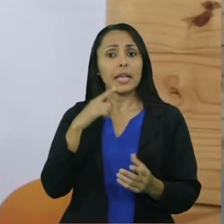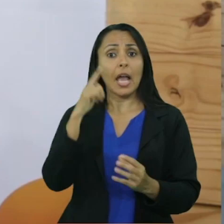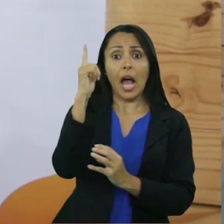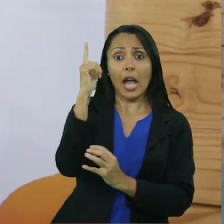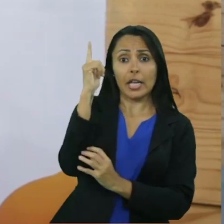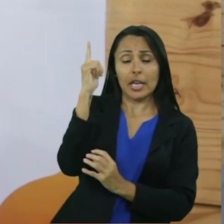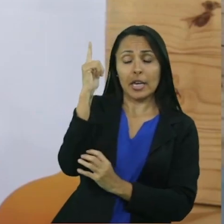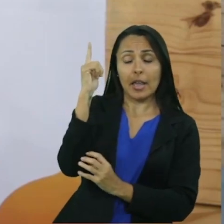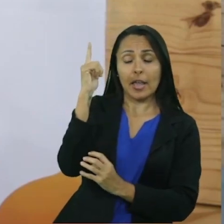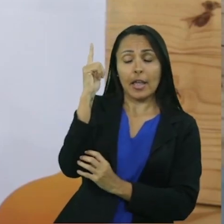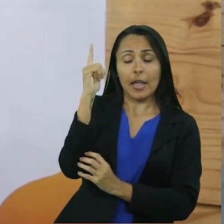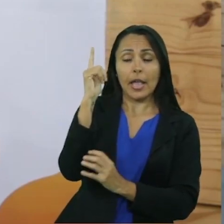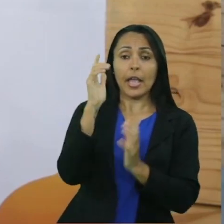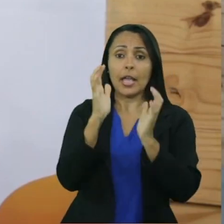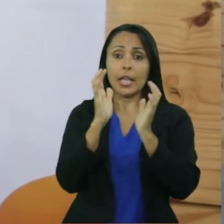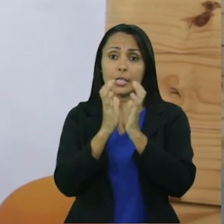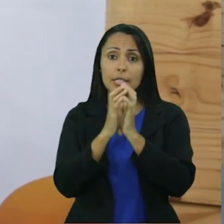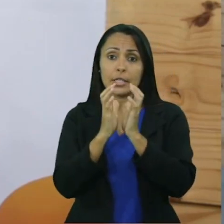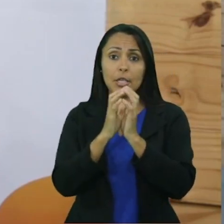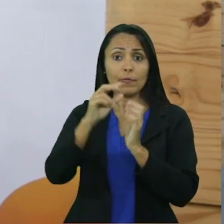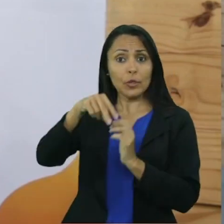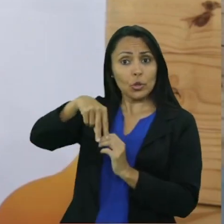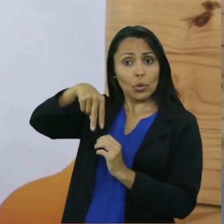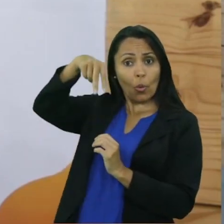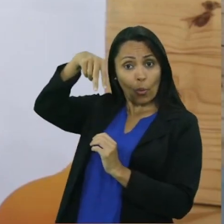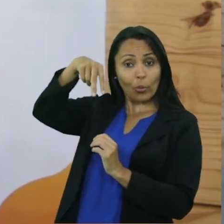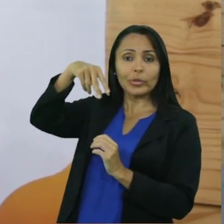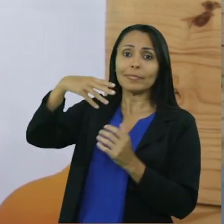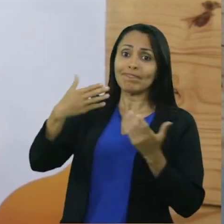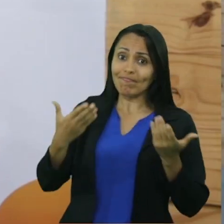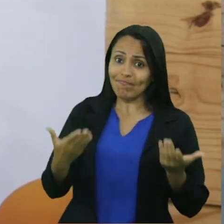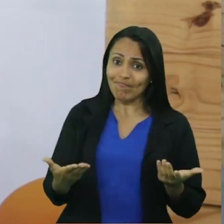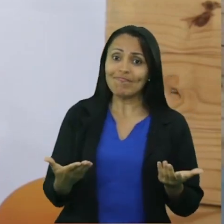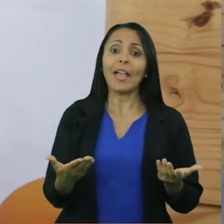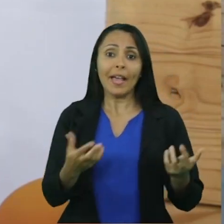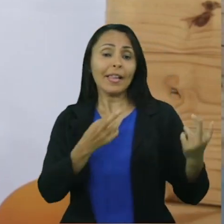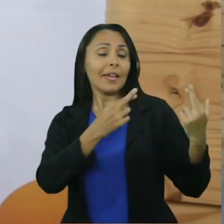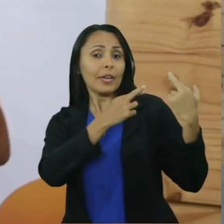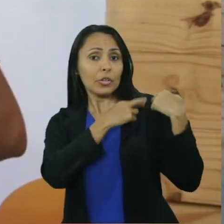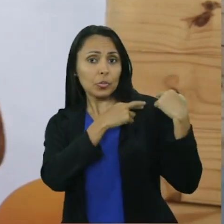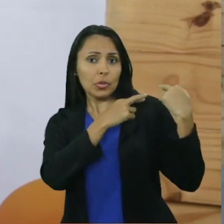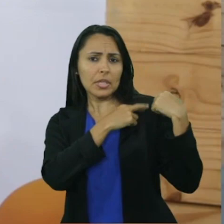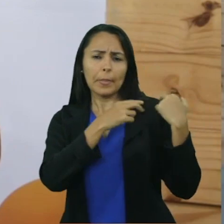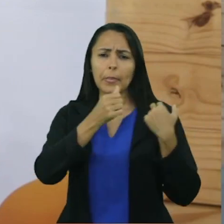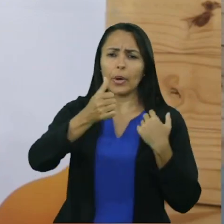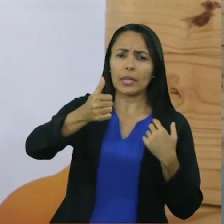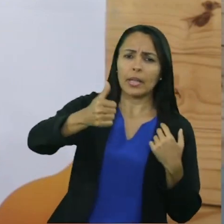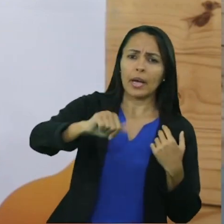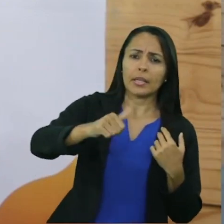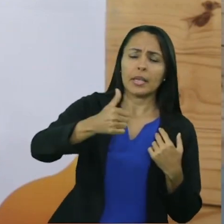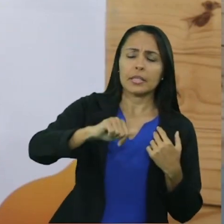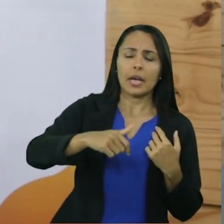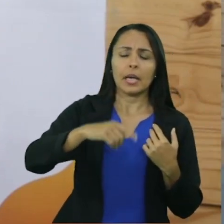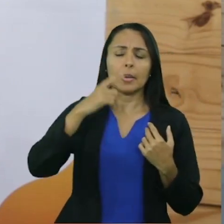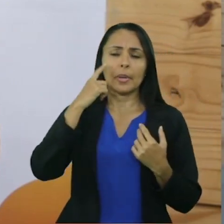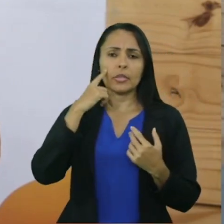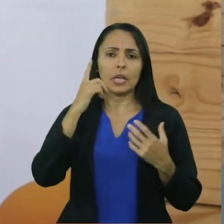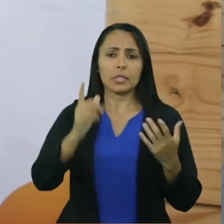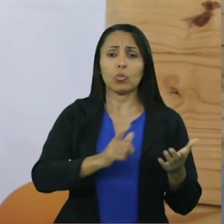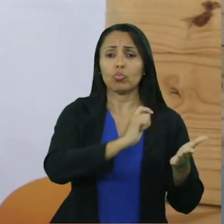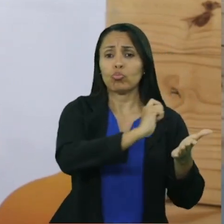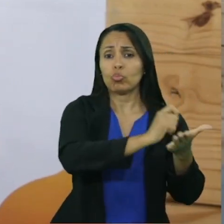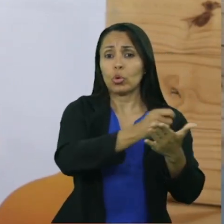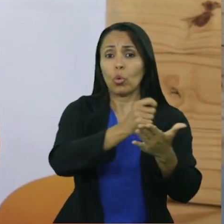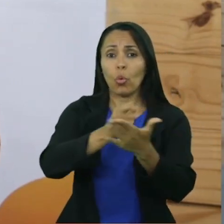Recife Norte. Então, a GRE Recife Norte é responsável por fazer a análise dessa prestação de contas e depois